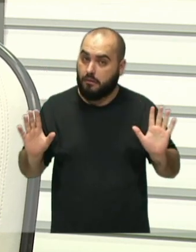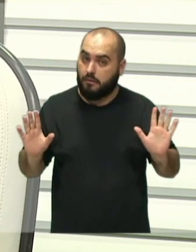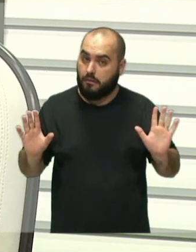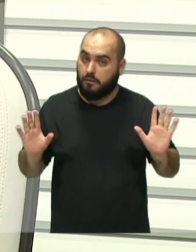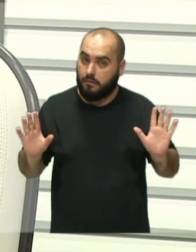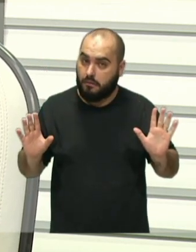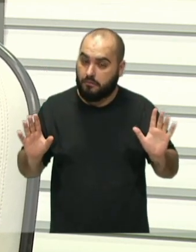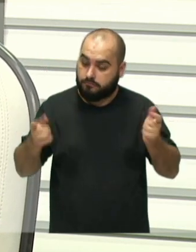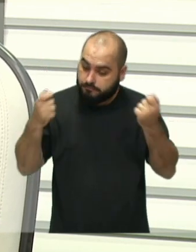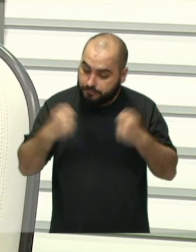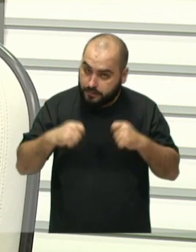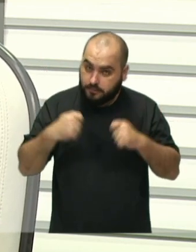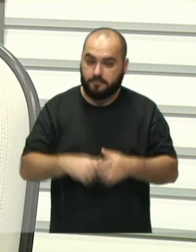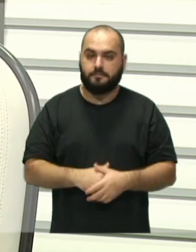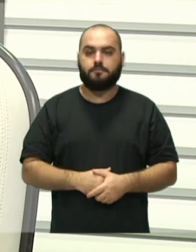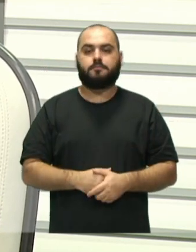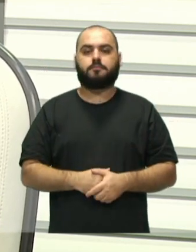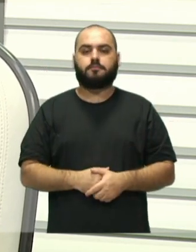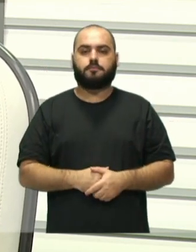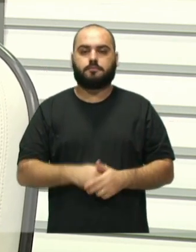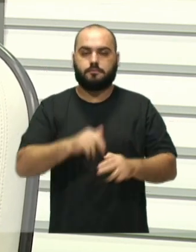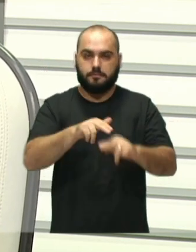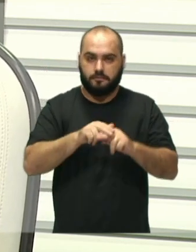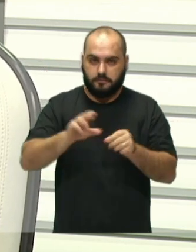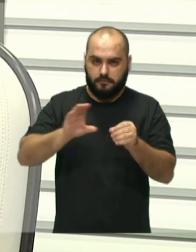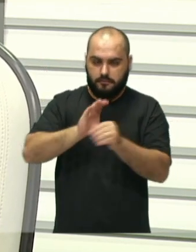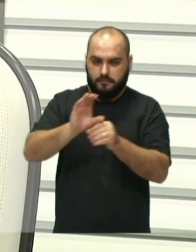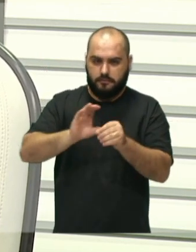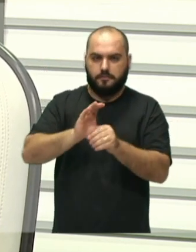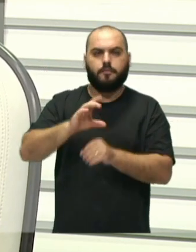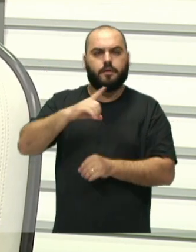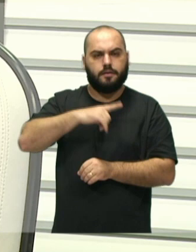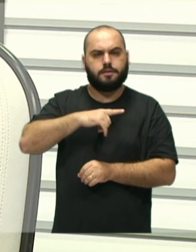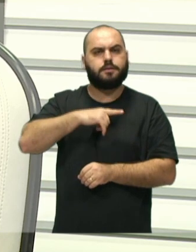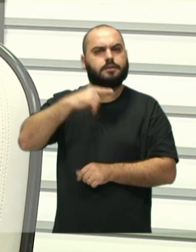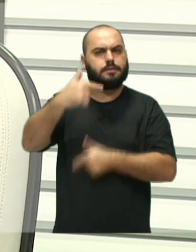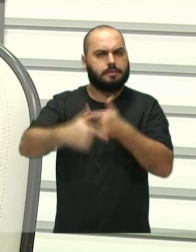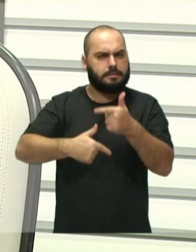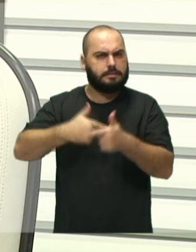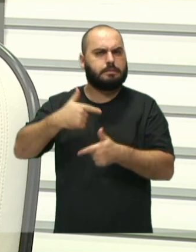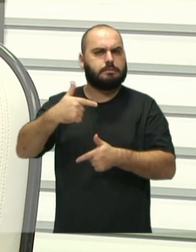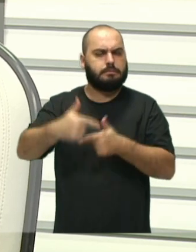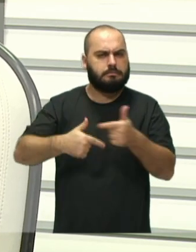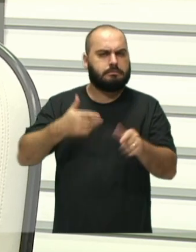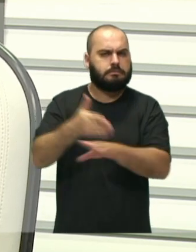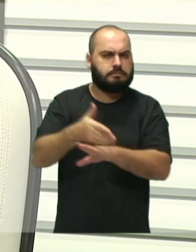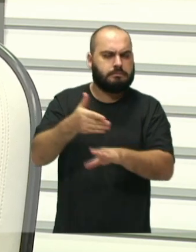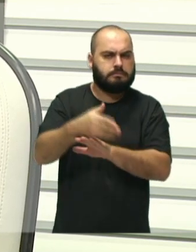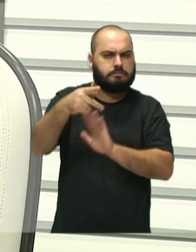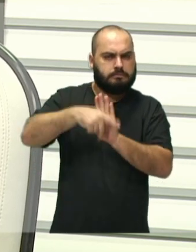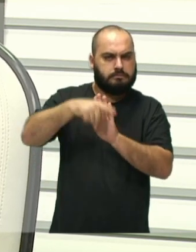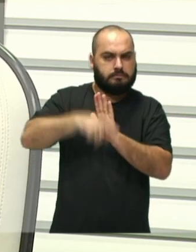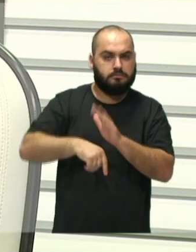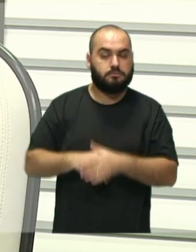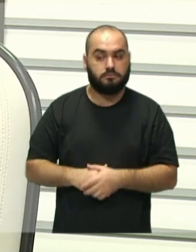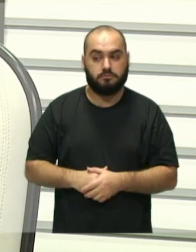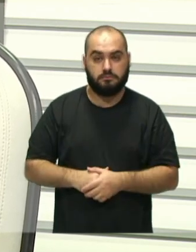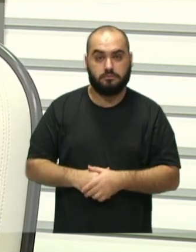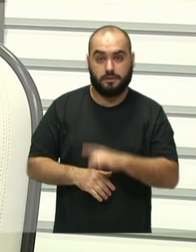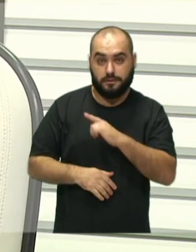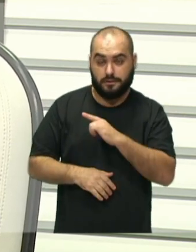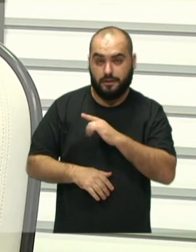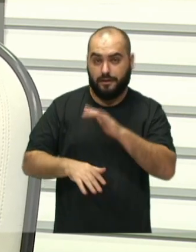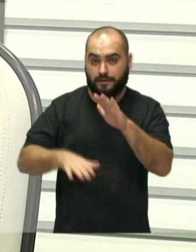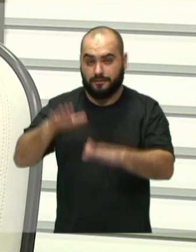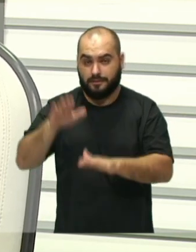parecer Então essa comissão né que ela começou bastante disputada com projetos é o que marcava muito a